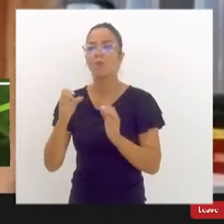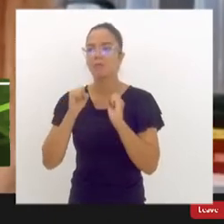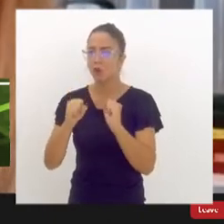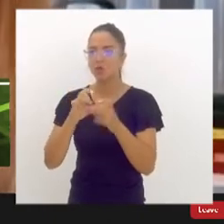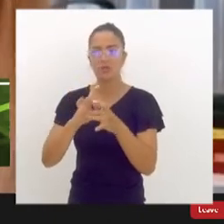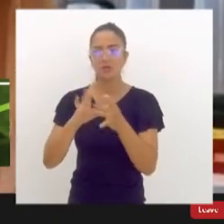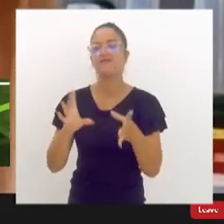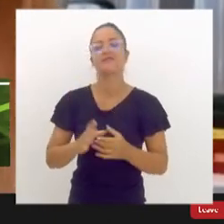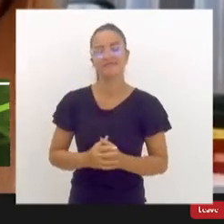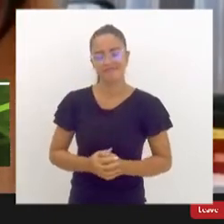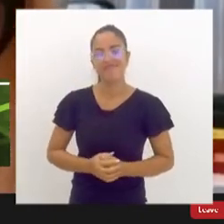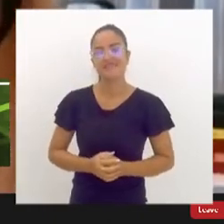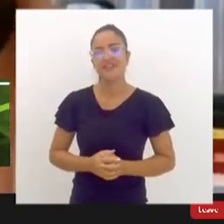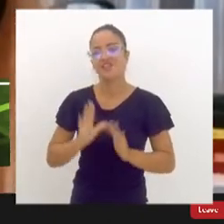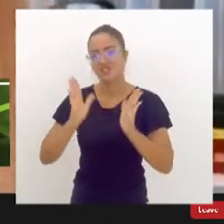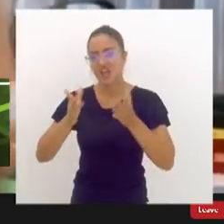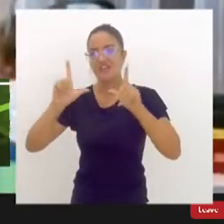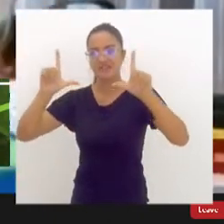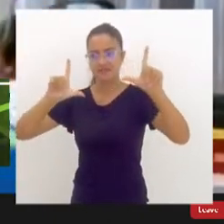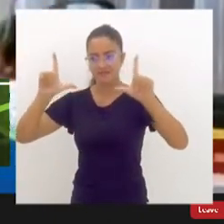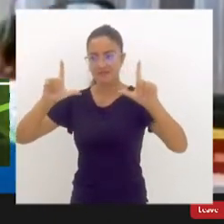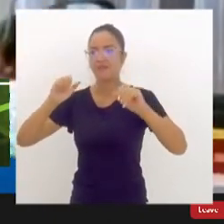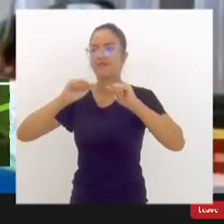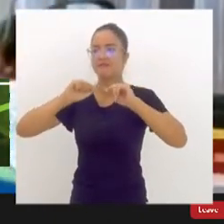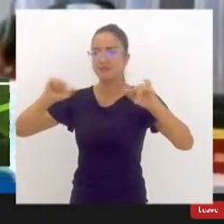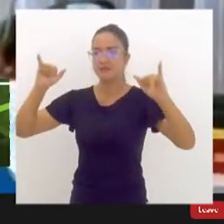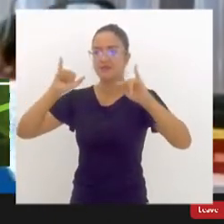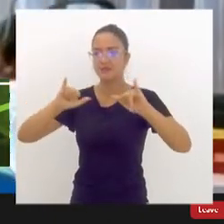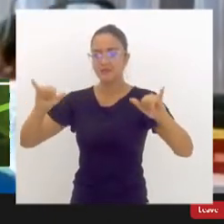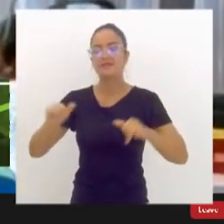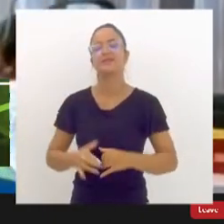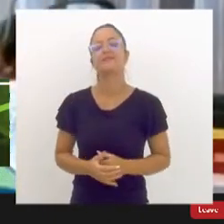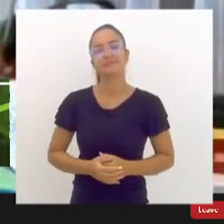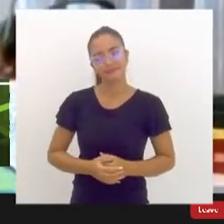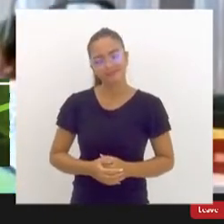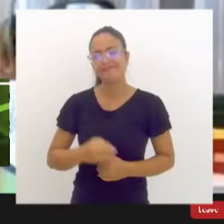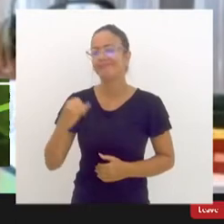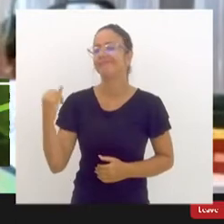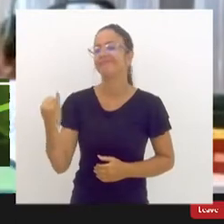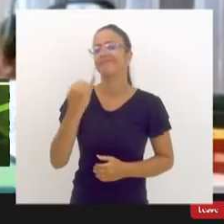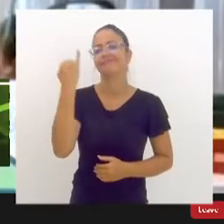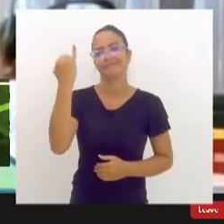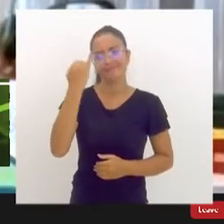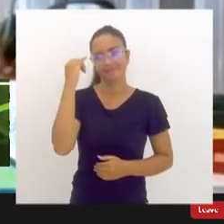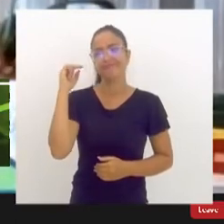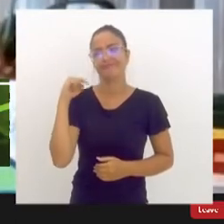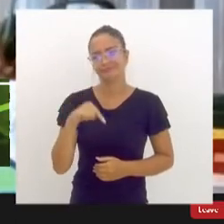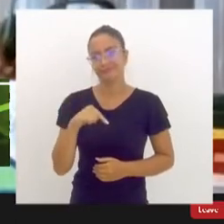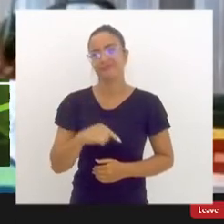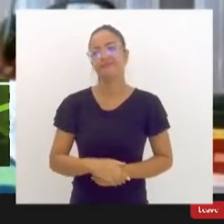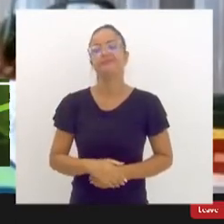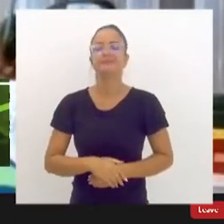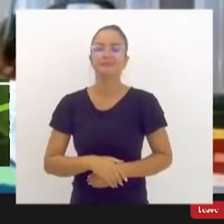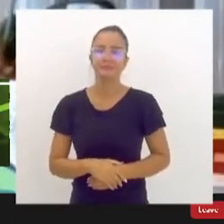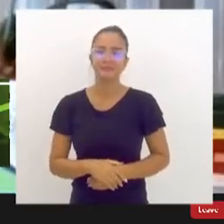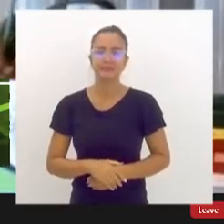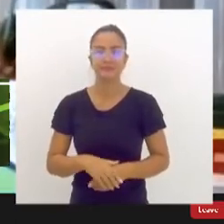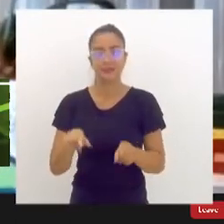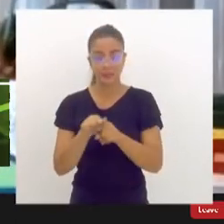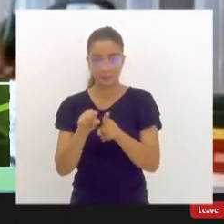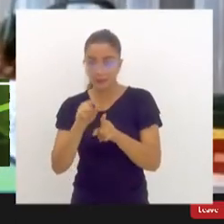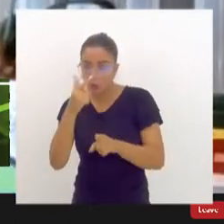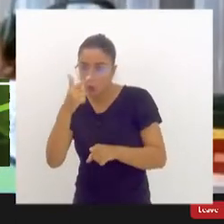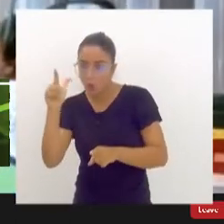Jornal Nacional, né? Então, isso é algo muito importante a ser enfatizado. A outra está em